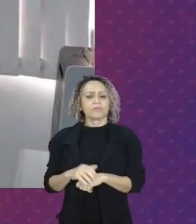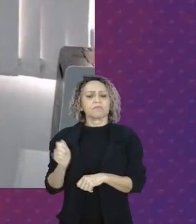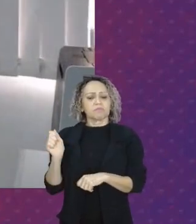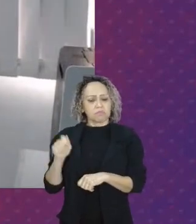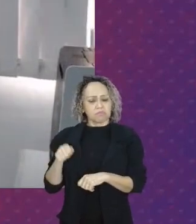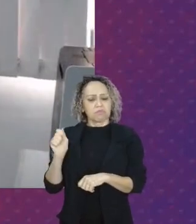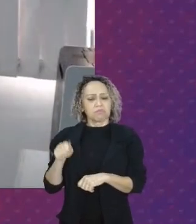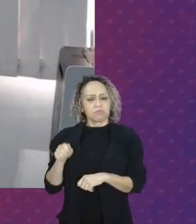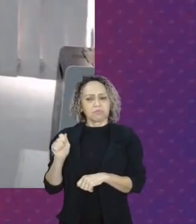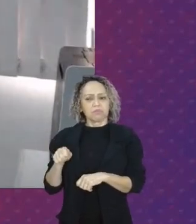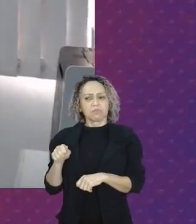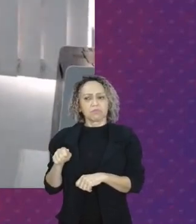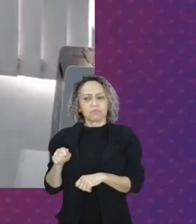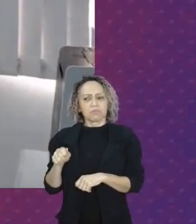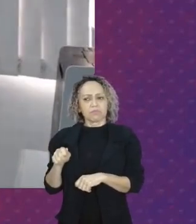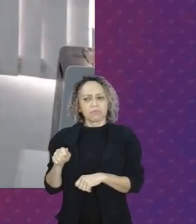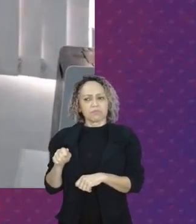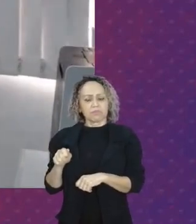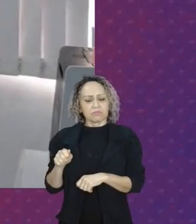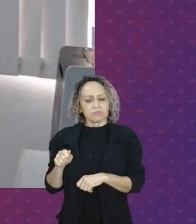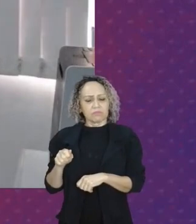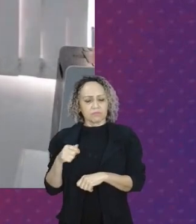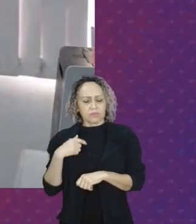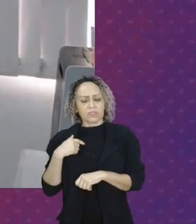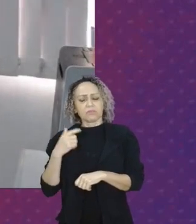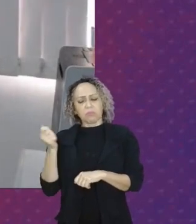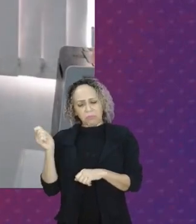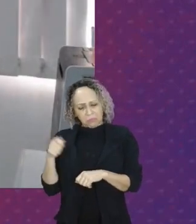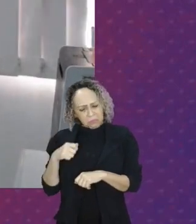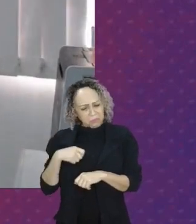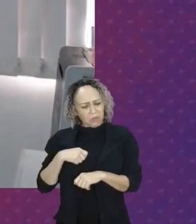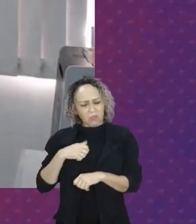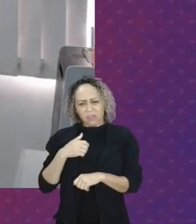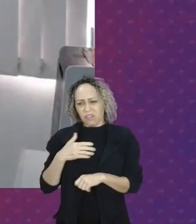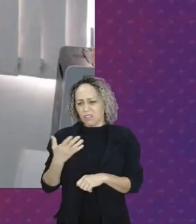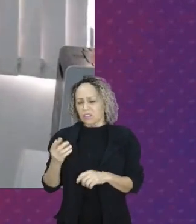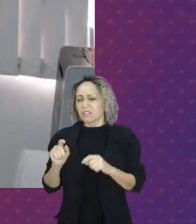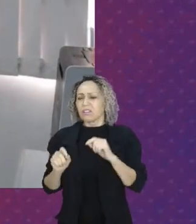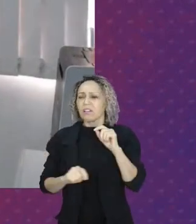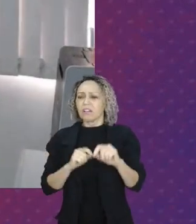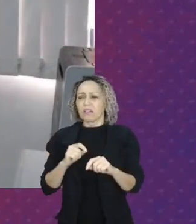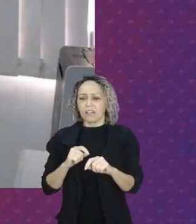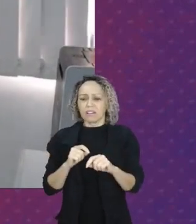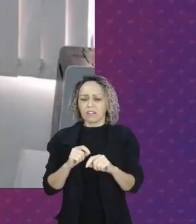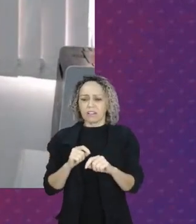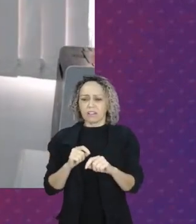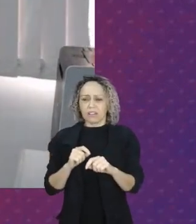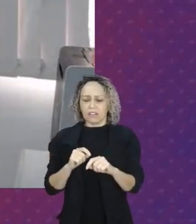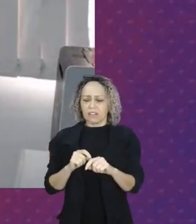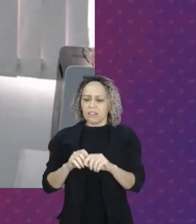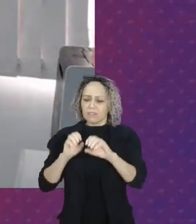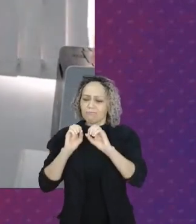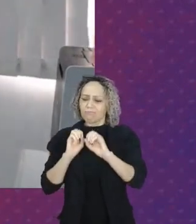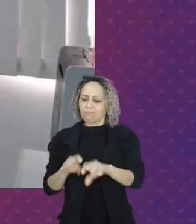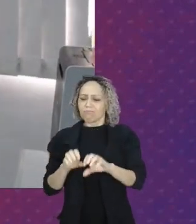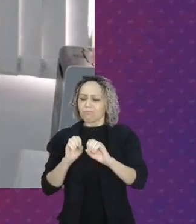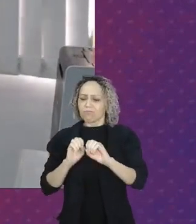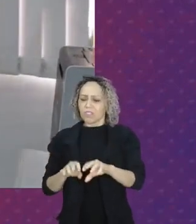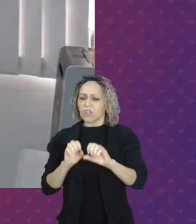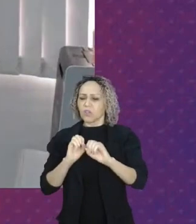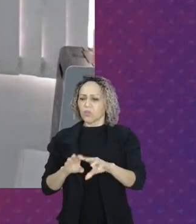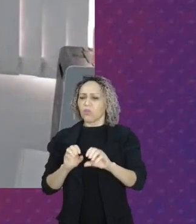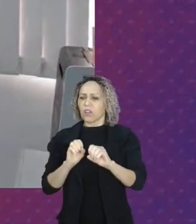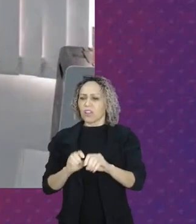teria tão ou mais condições de lançar a educação ao